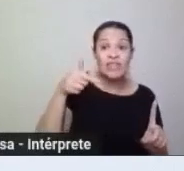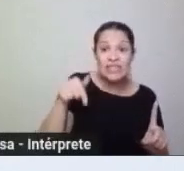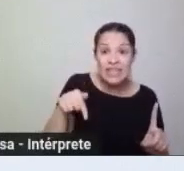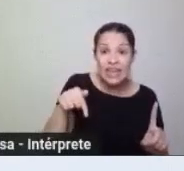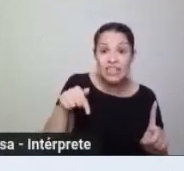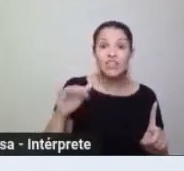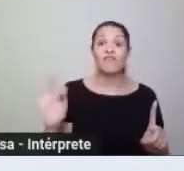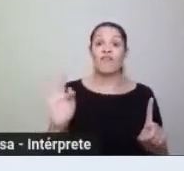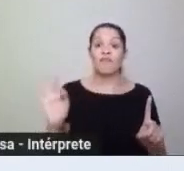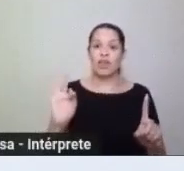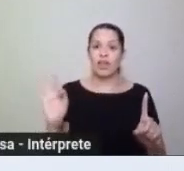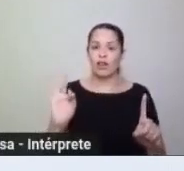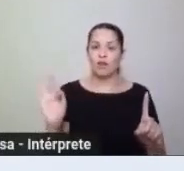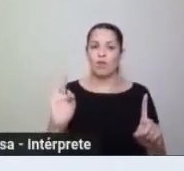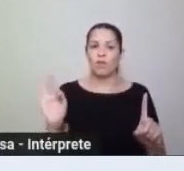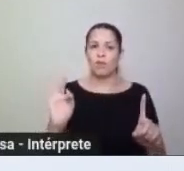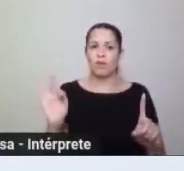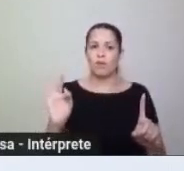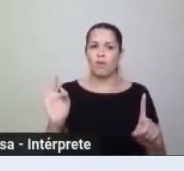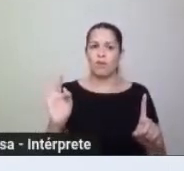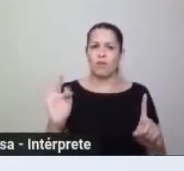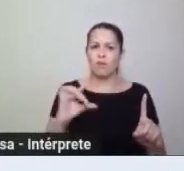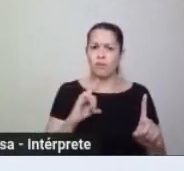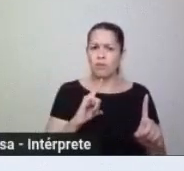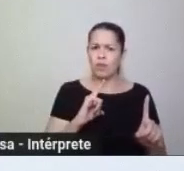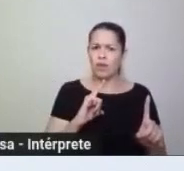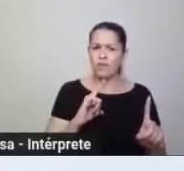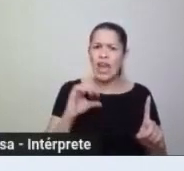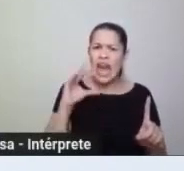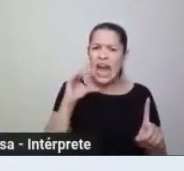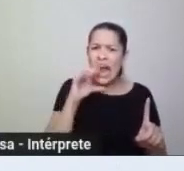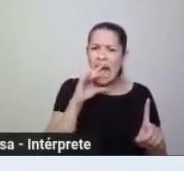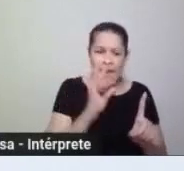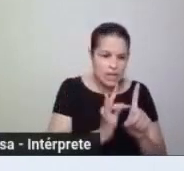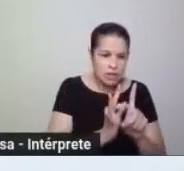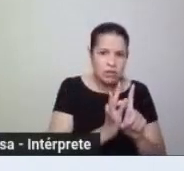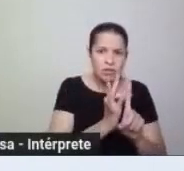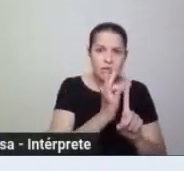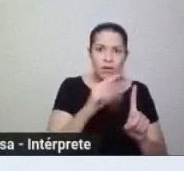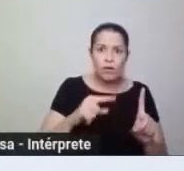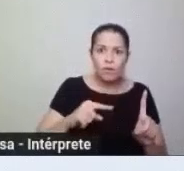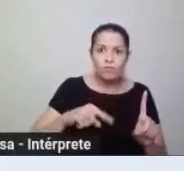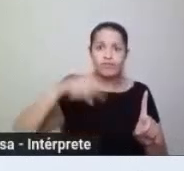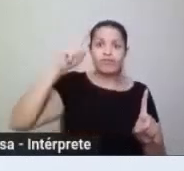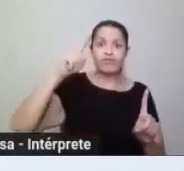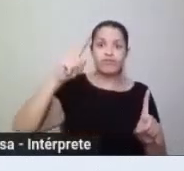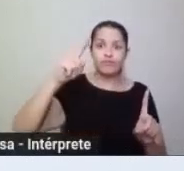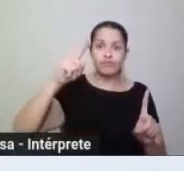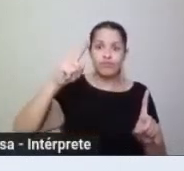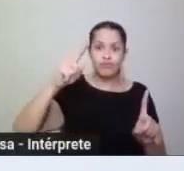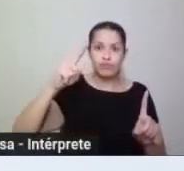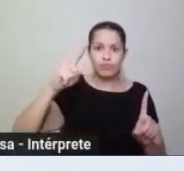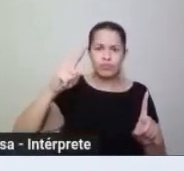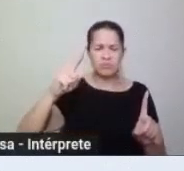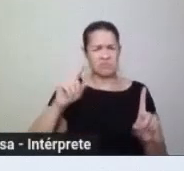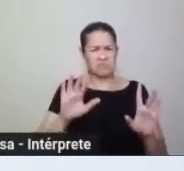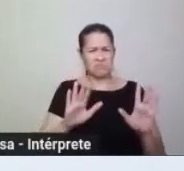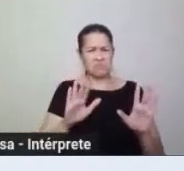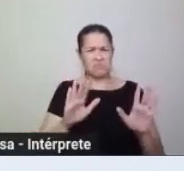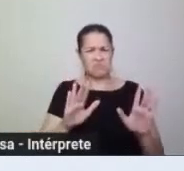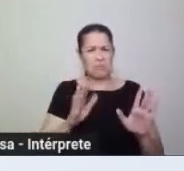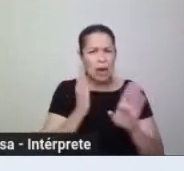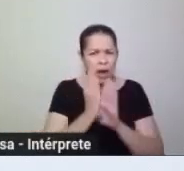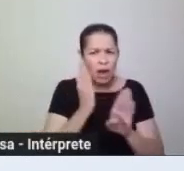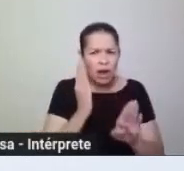27/2, a gente teve um aumento da temperatura assim, pum! Mas o que, né?